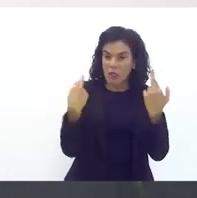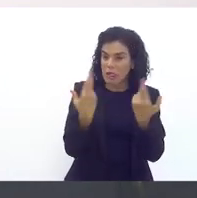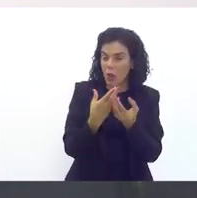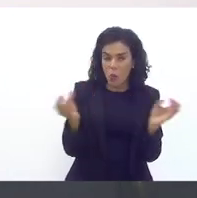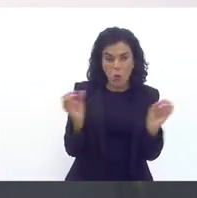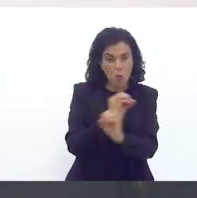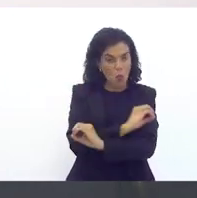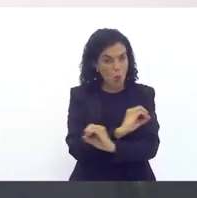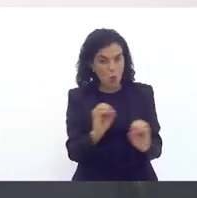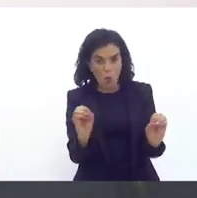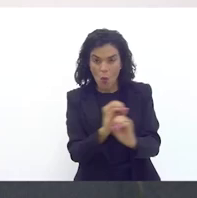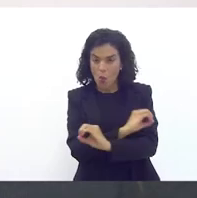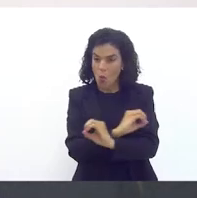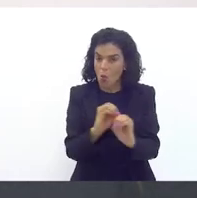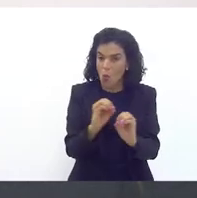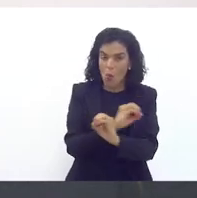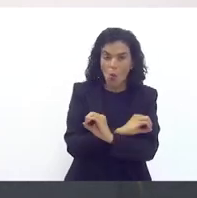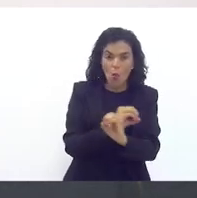nenhuma reunião,